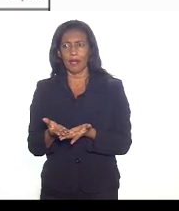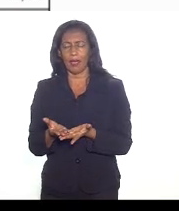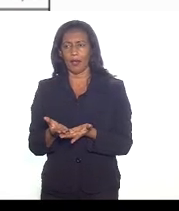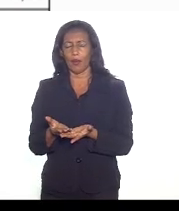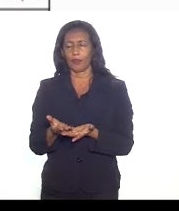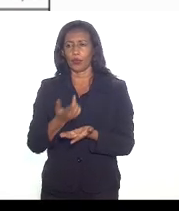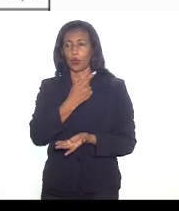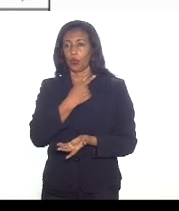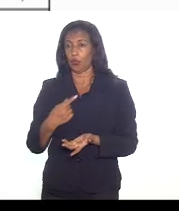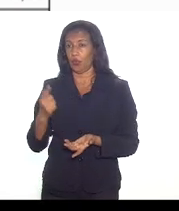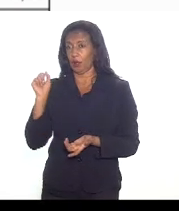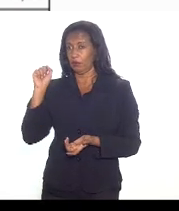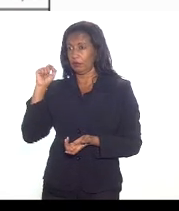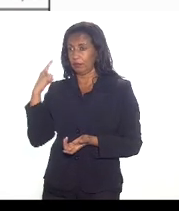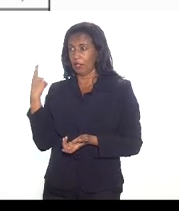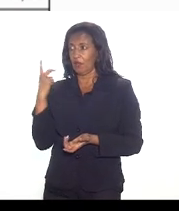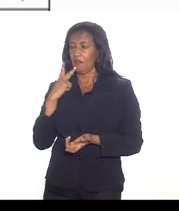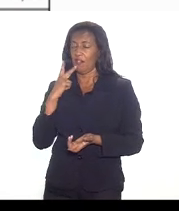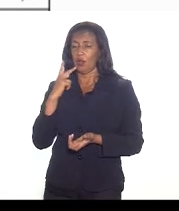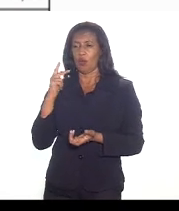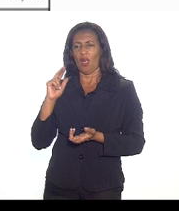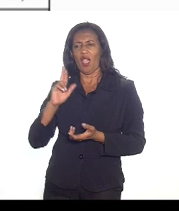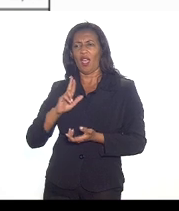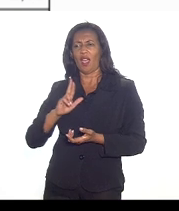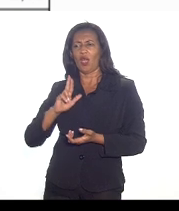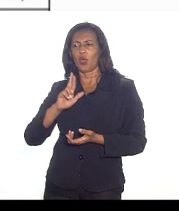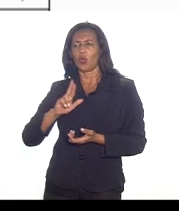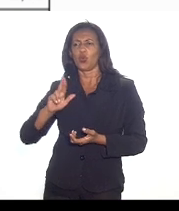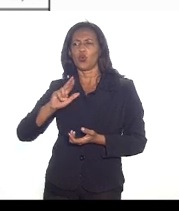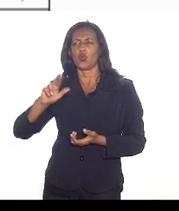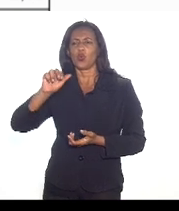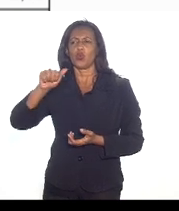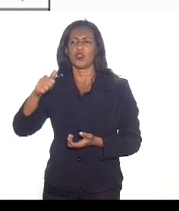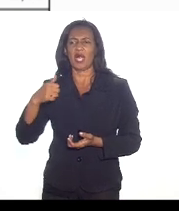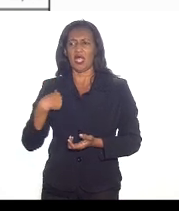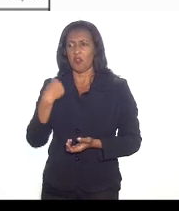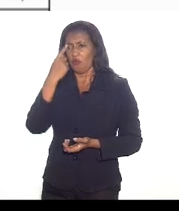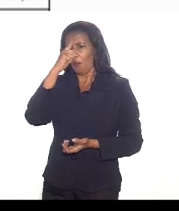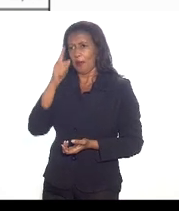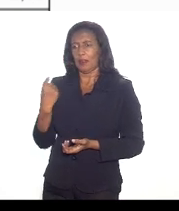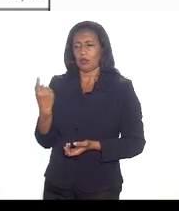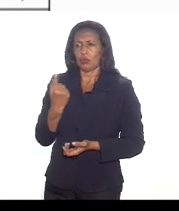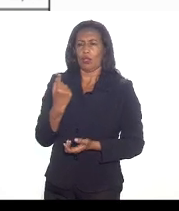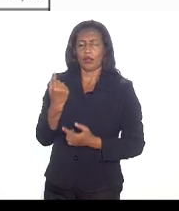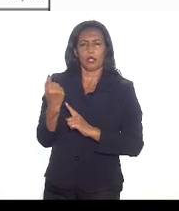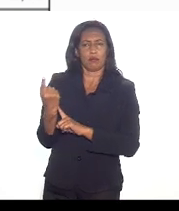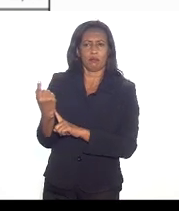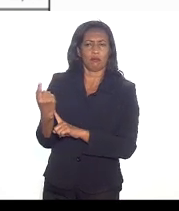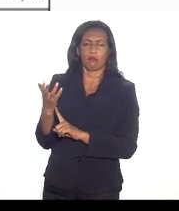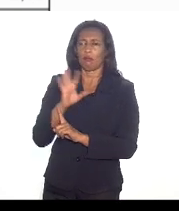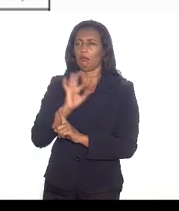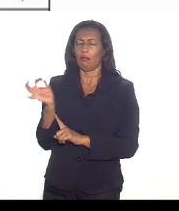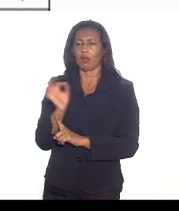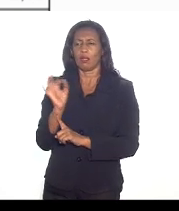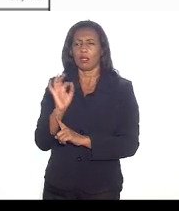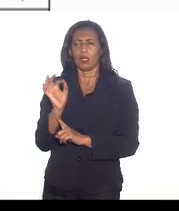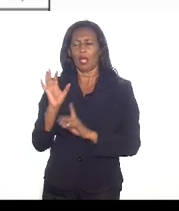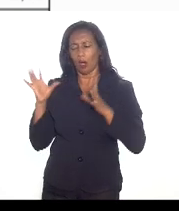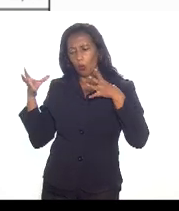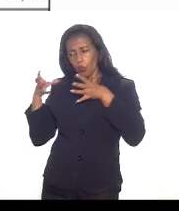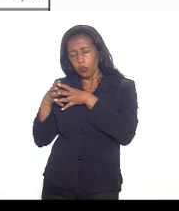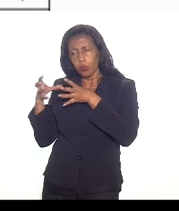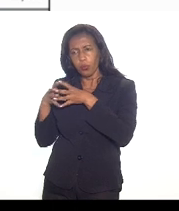anterior achou que ia usar a Câmara Metropolitana e ele ia mandar sozinho e conseguiu não fazer ela funcionar, mas a gente